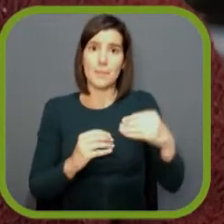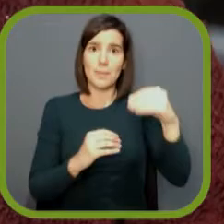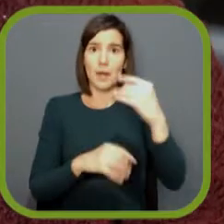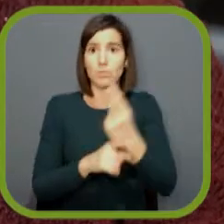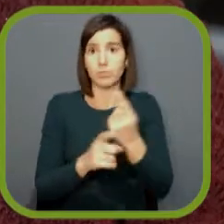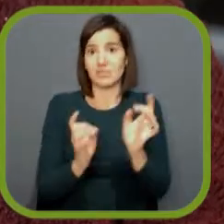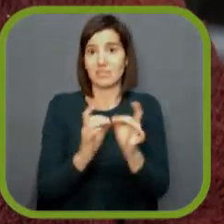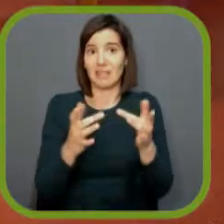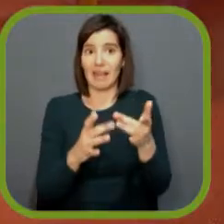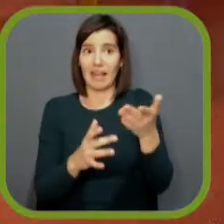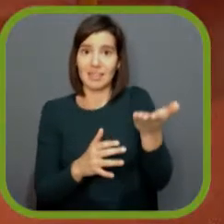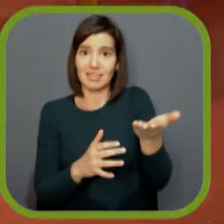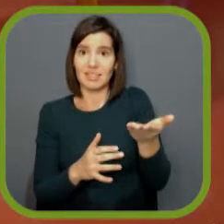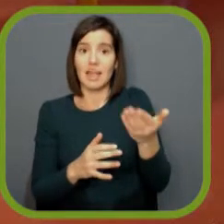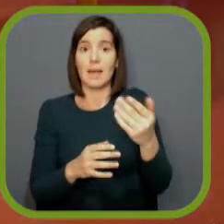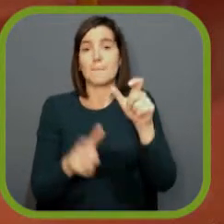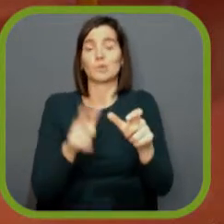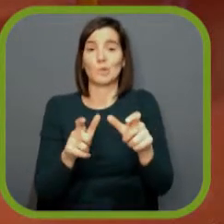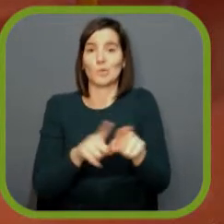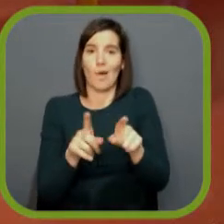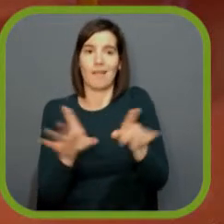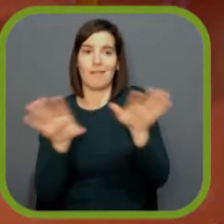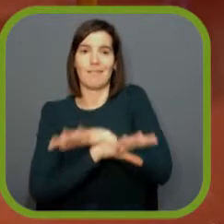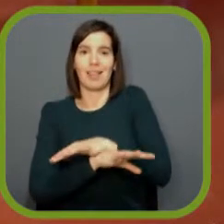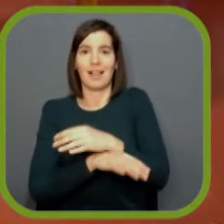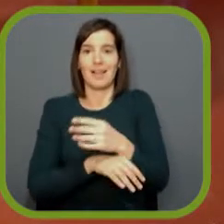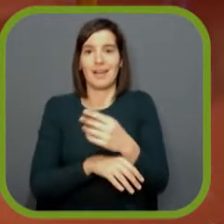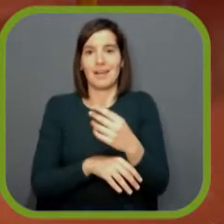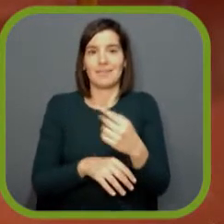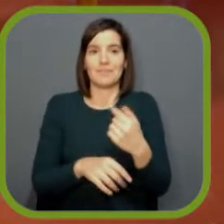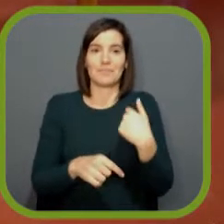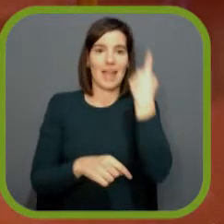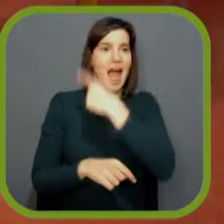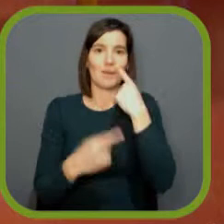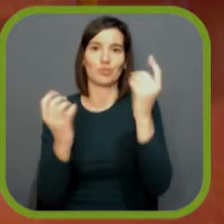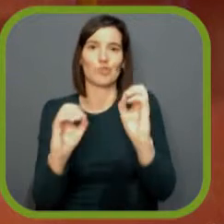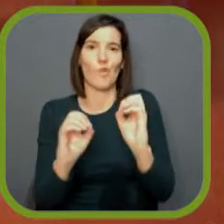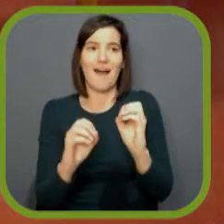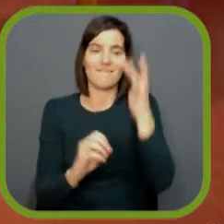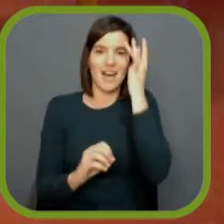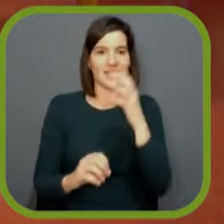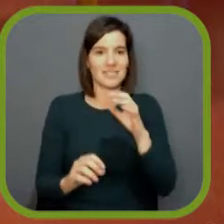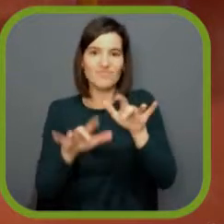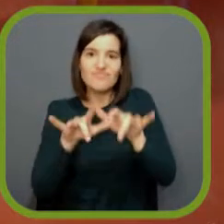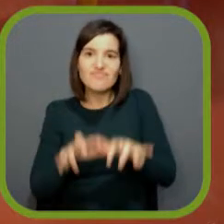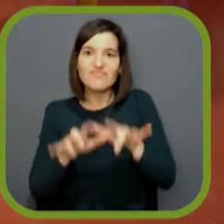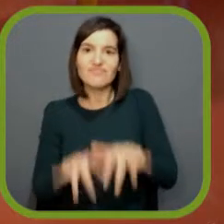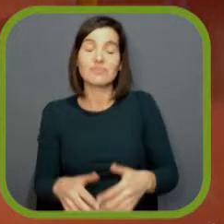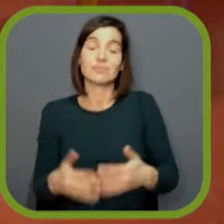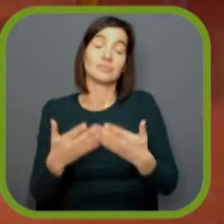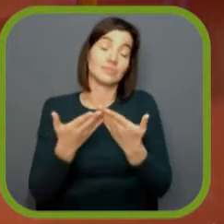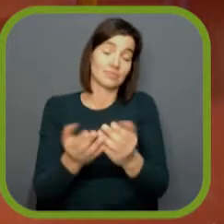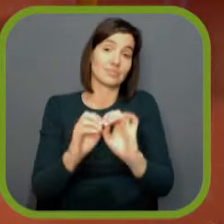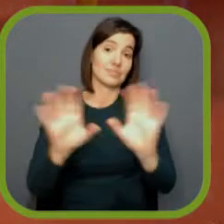devido ao facto de serem online e das pessoas muitas vezes estarem escondidas por trás de perfis? Claramente, portanto, as redes